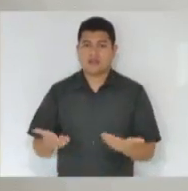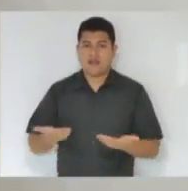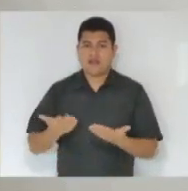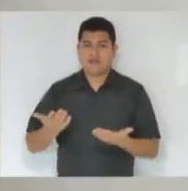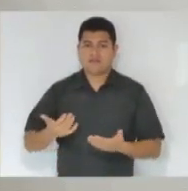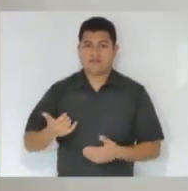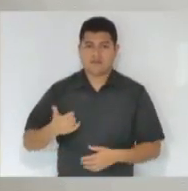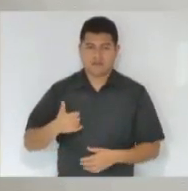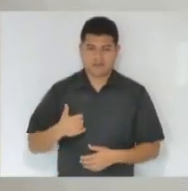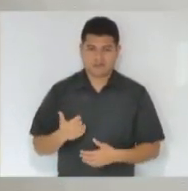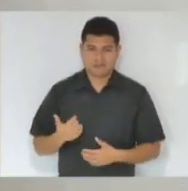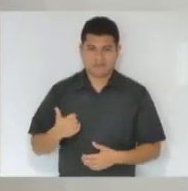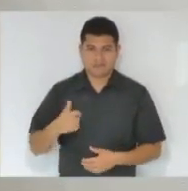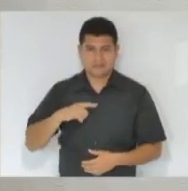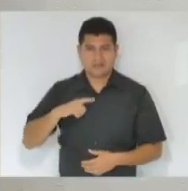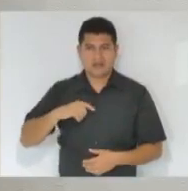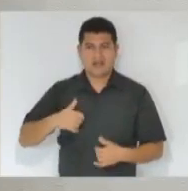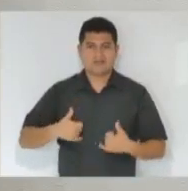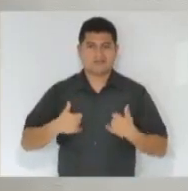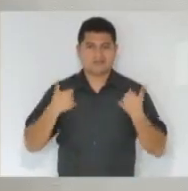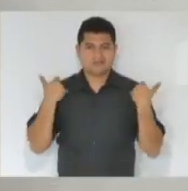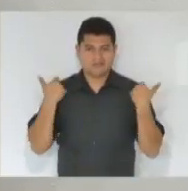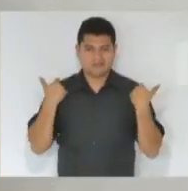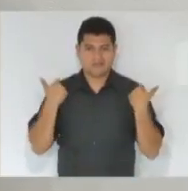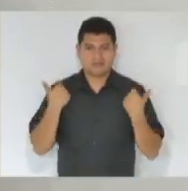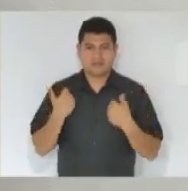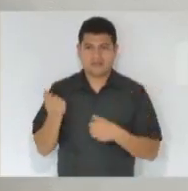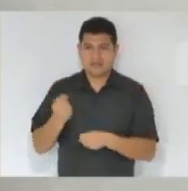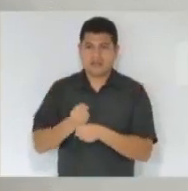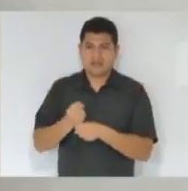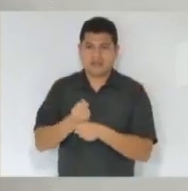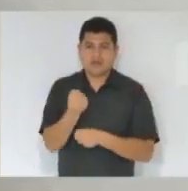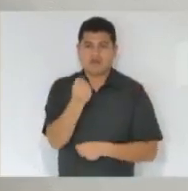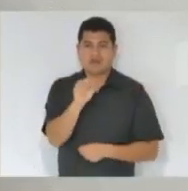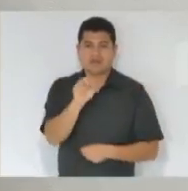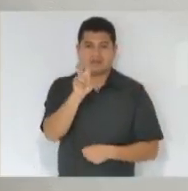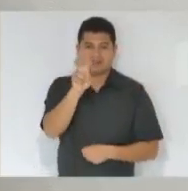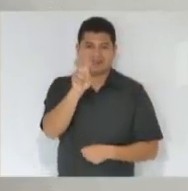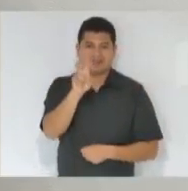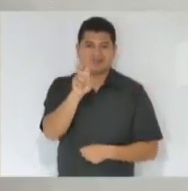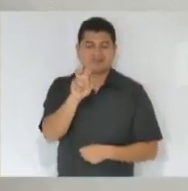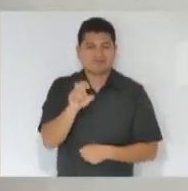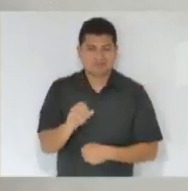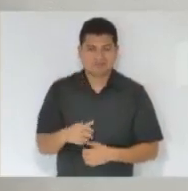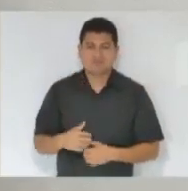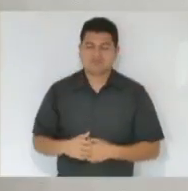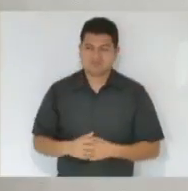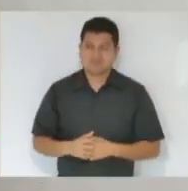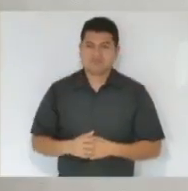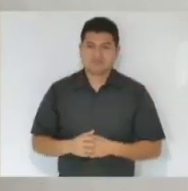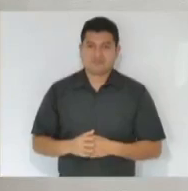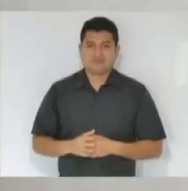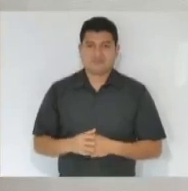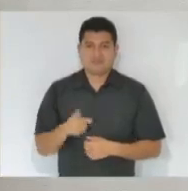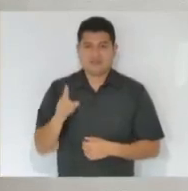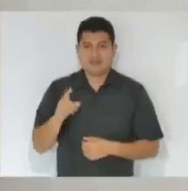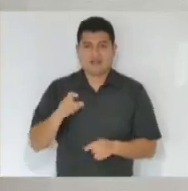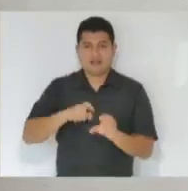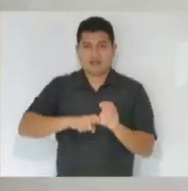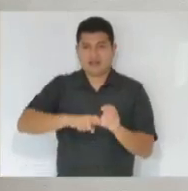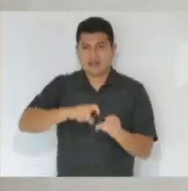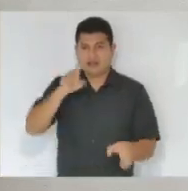na última semana, 85 anos. 85 anos de